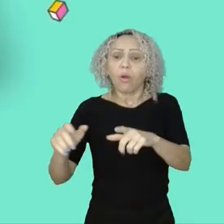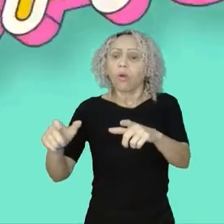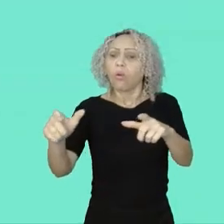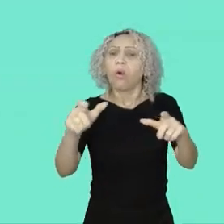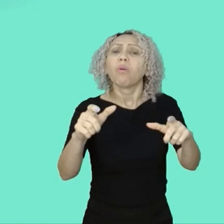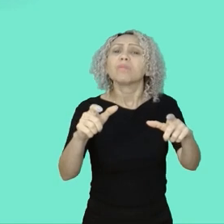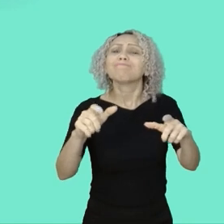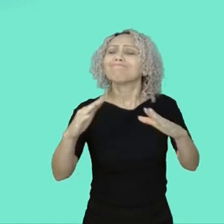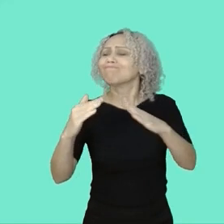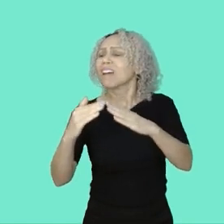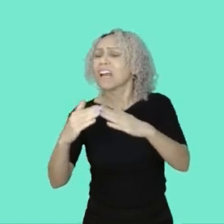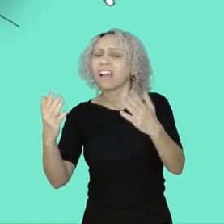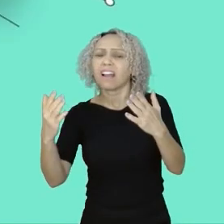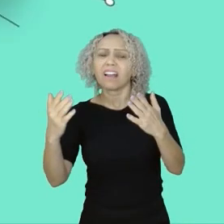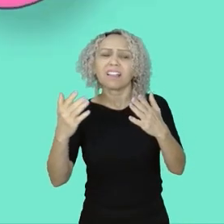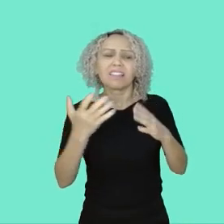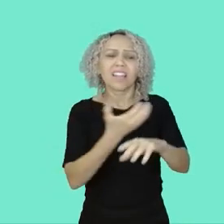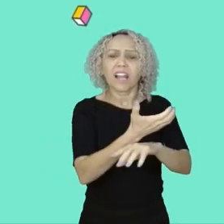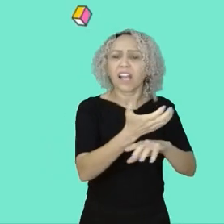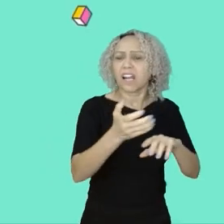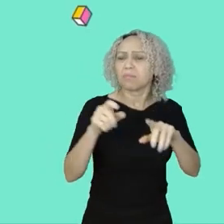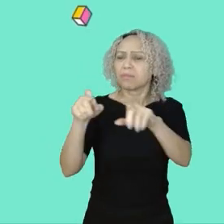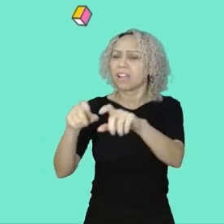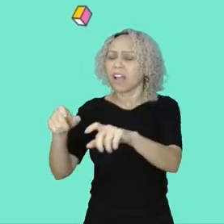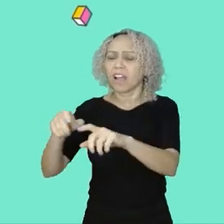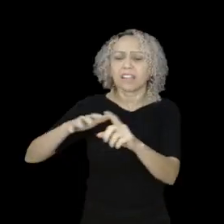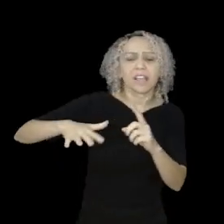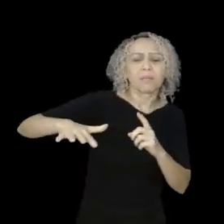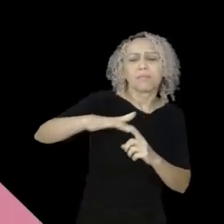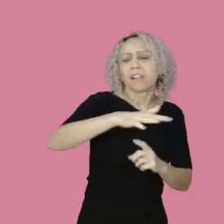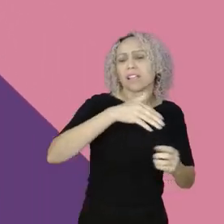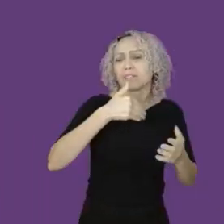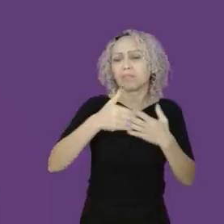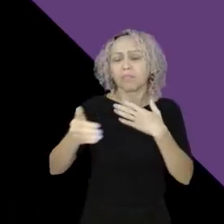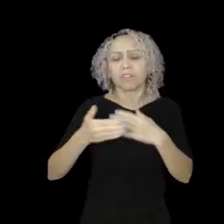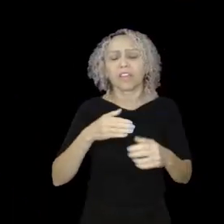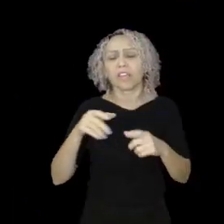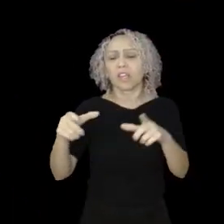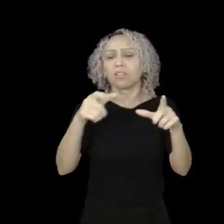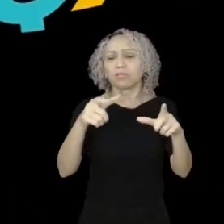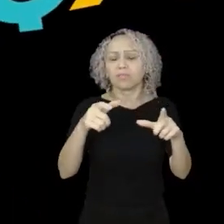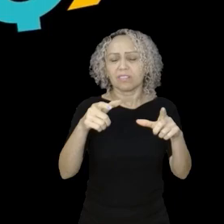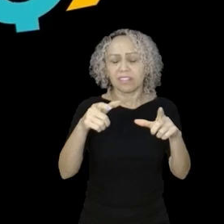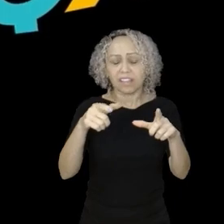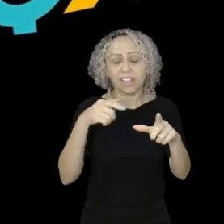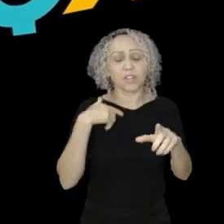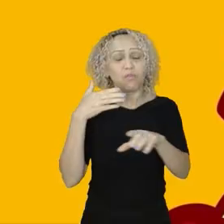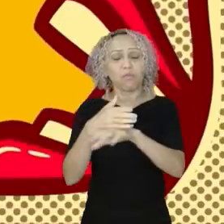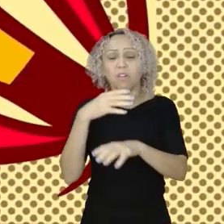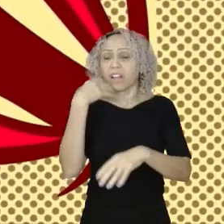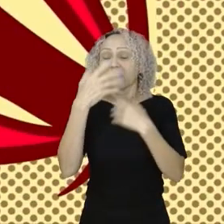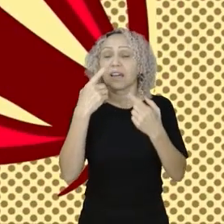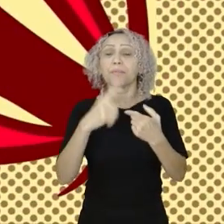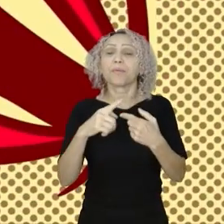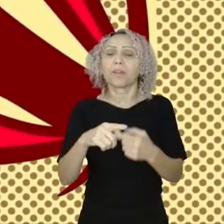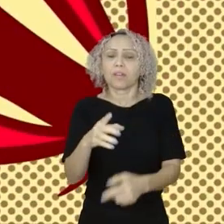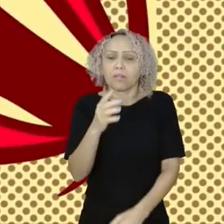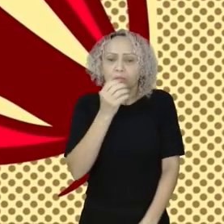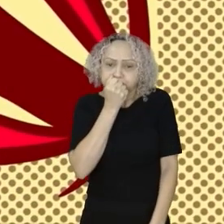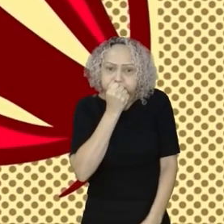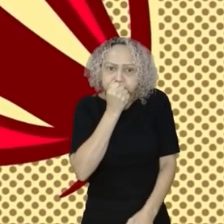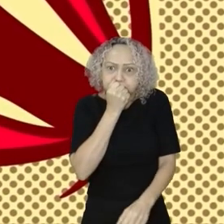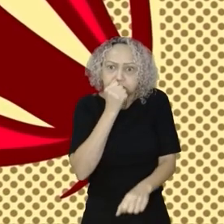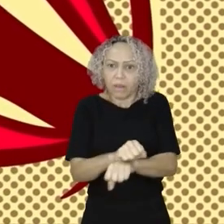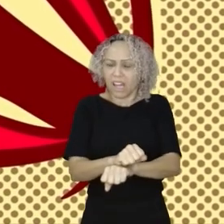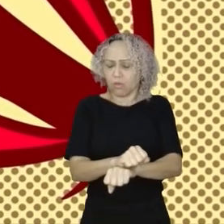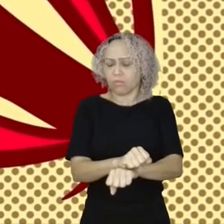Seja em casa, no campo, na rua ou na praça. Chega de mordaça,